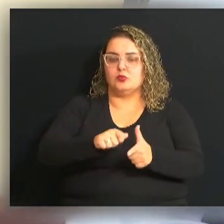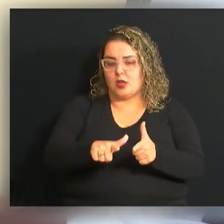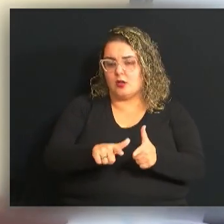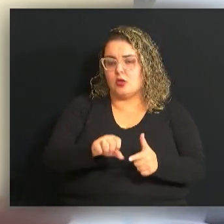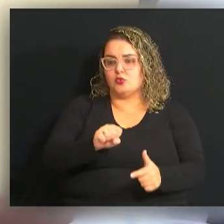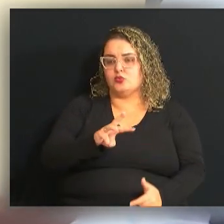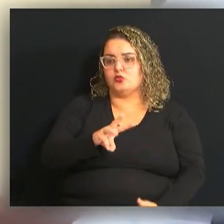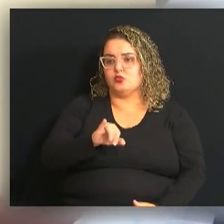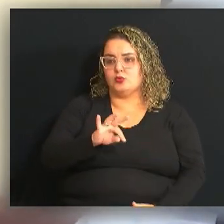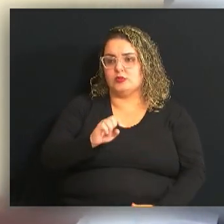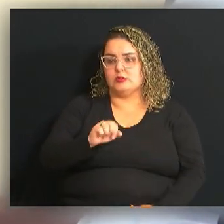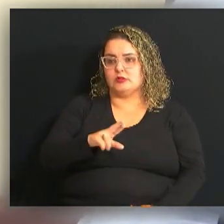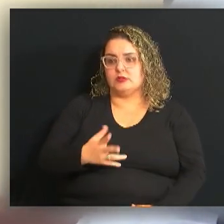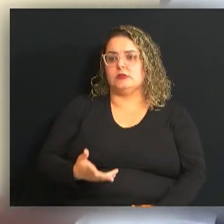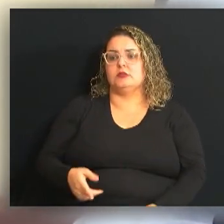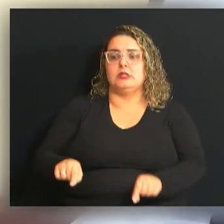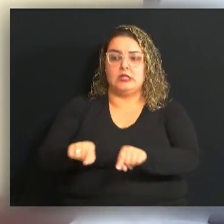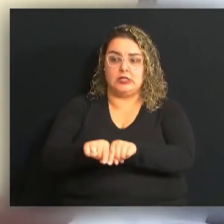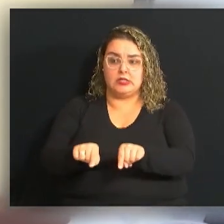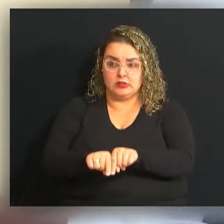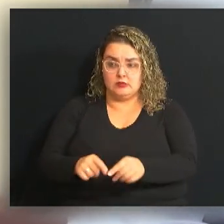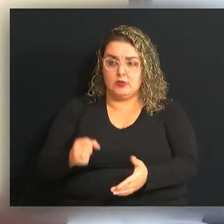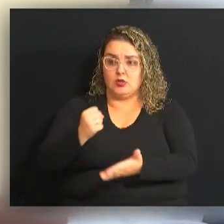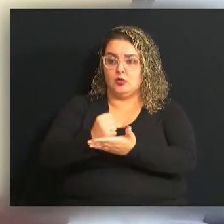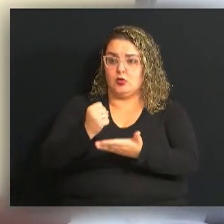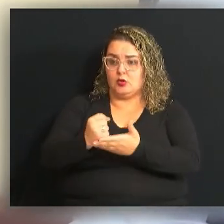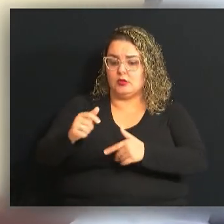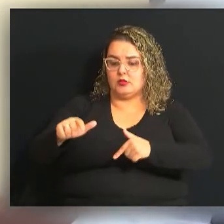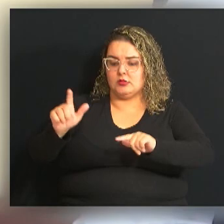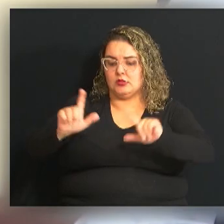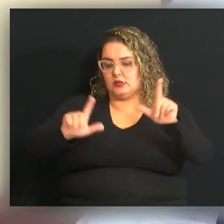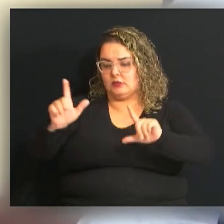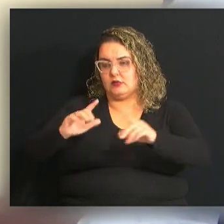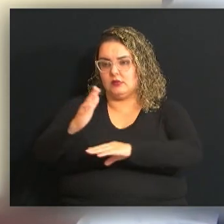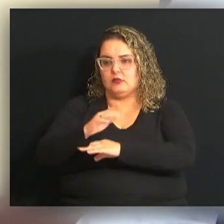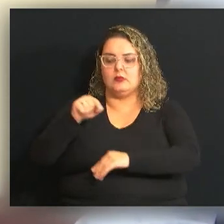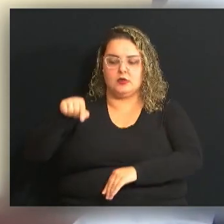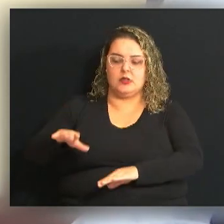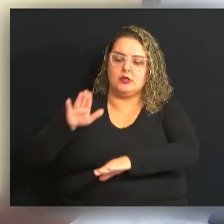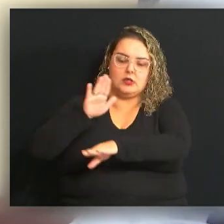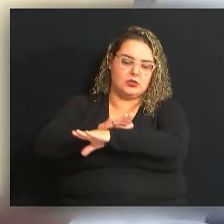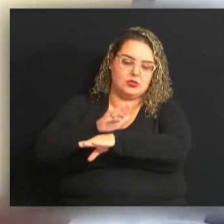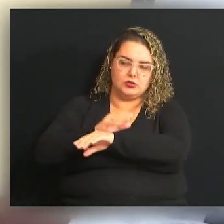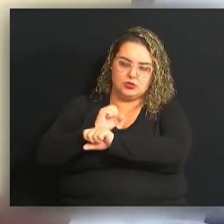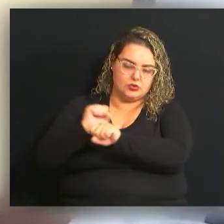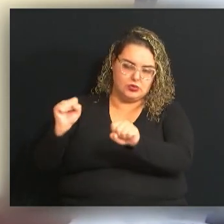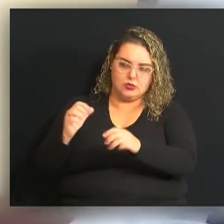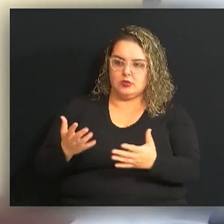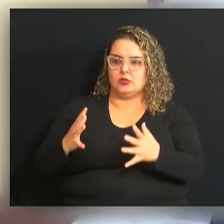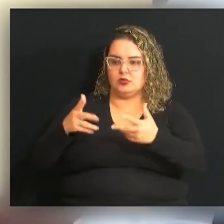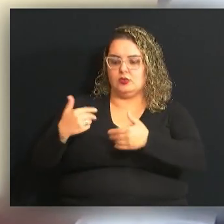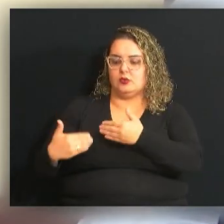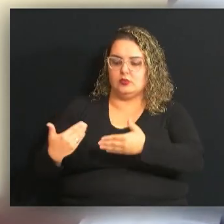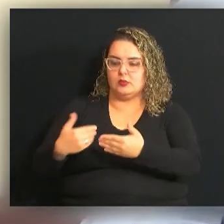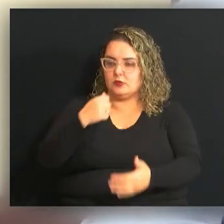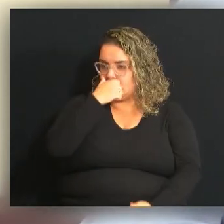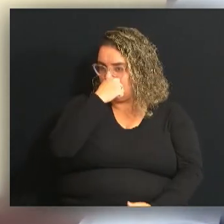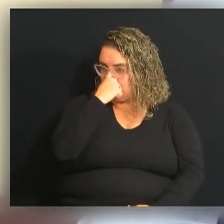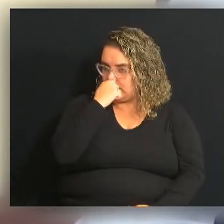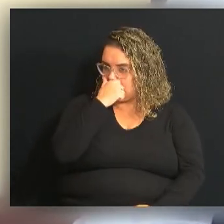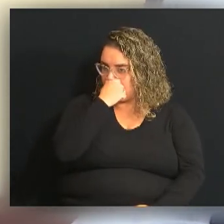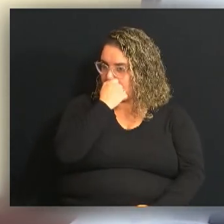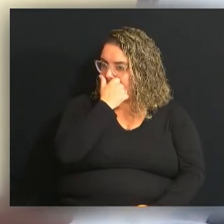a coleta de dados sobre suposta irregularidade envolvendo o processo de licitação da TV Câmara Campinas em